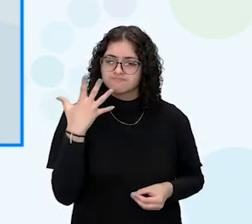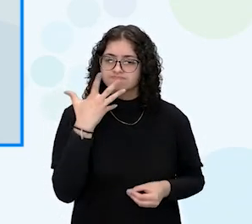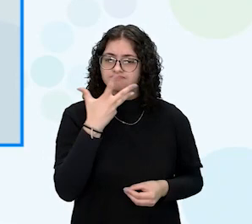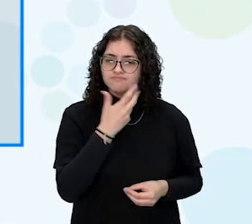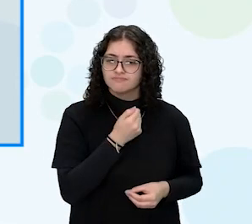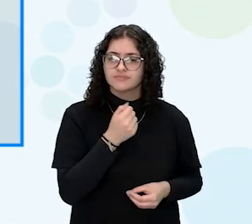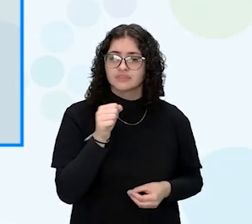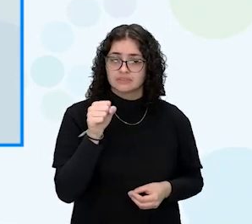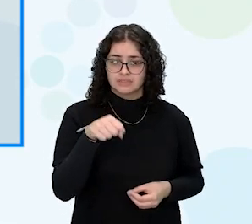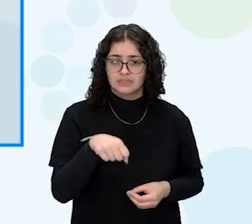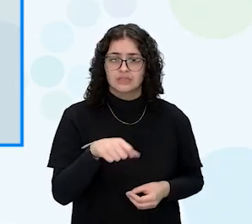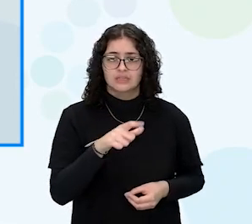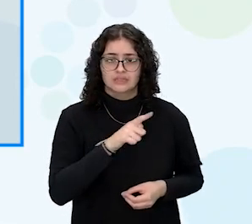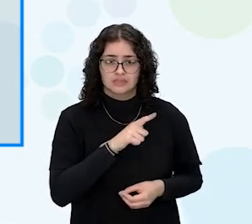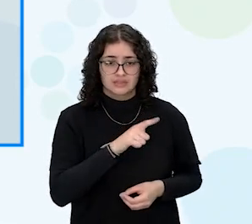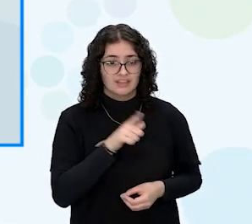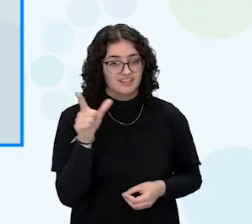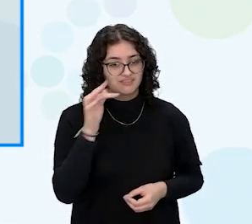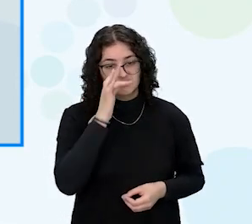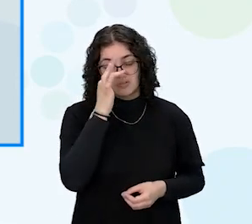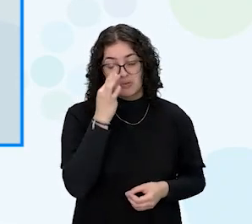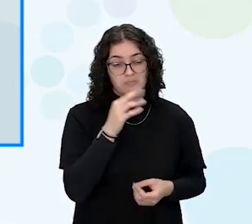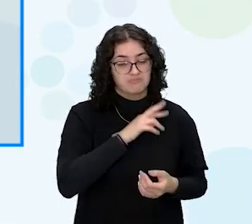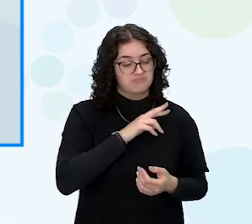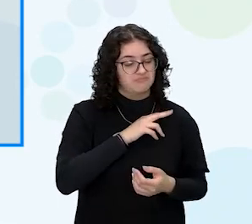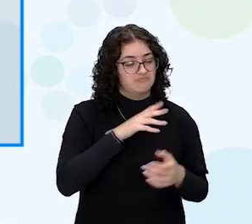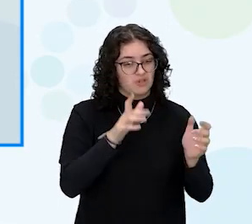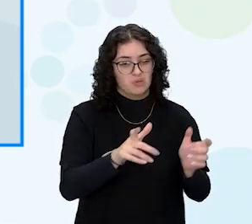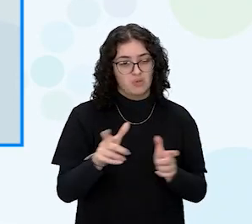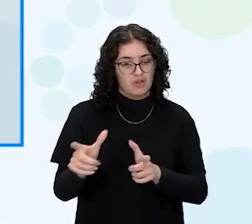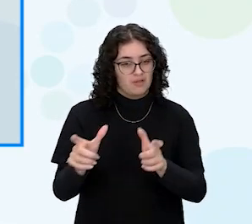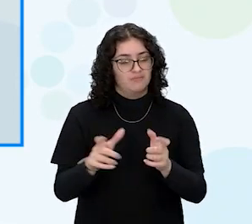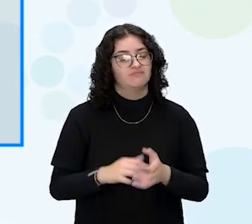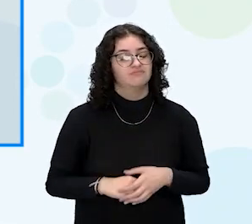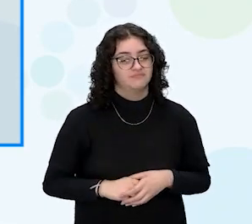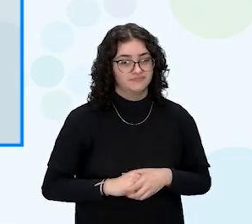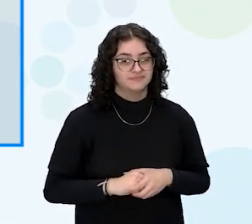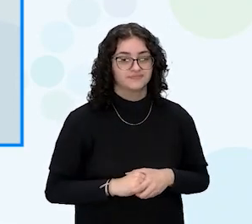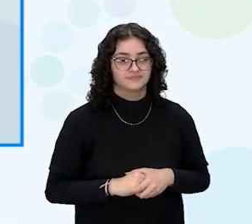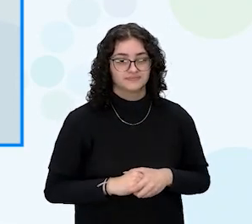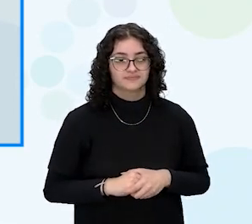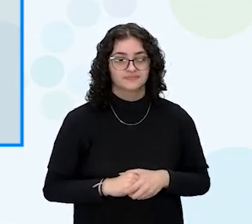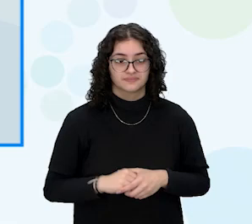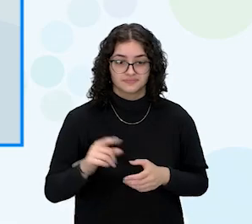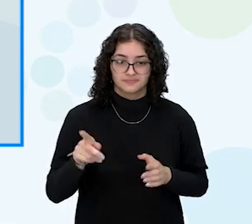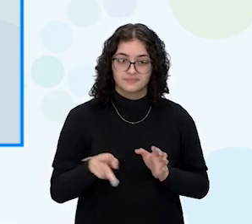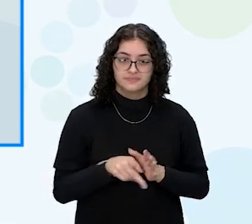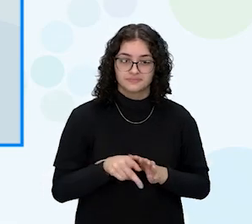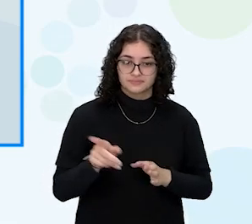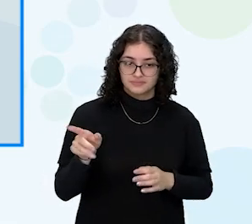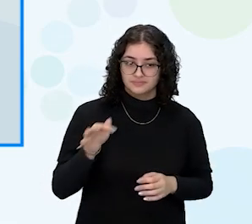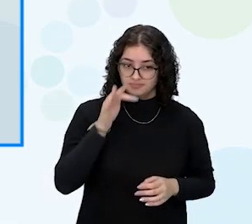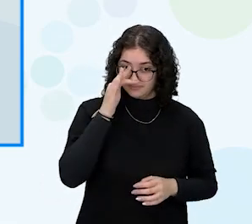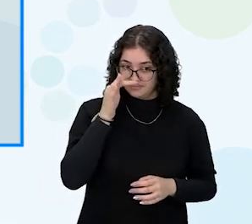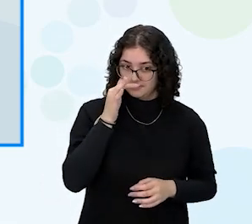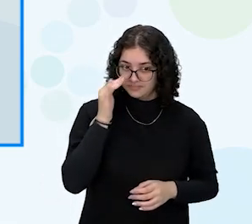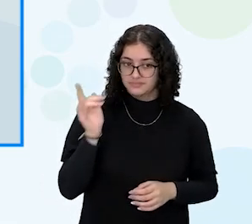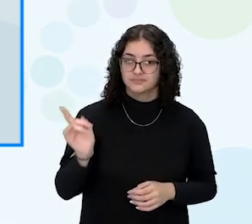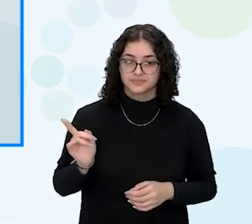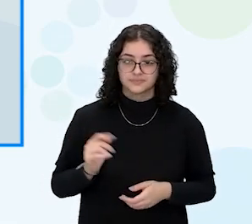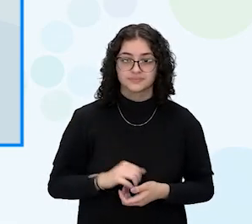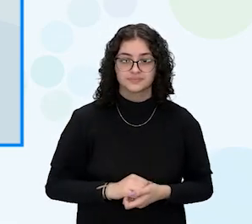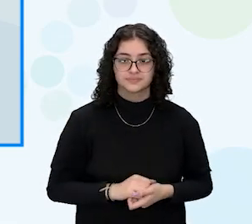E sim, tem bastante hortênsias por ali, tá certo? Bom, e essa planta, como eu disse para vocês,